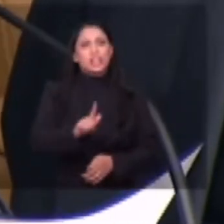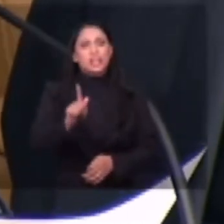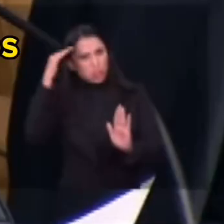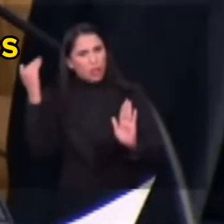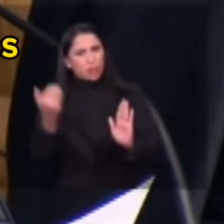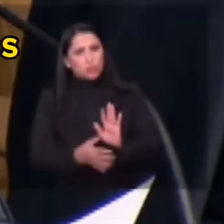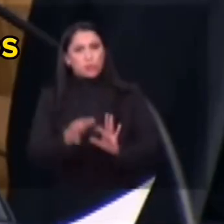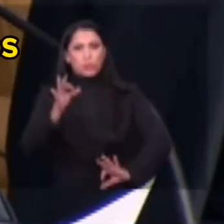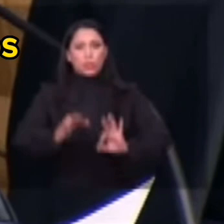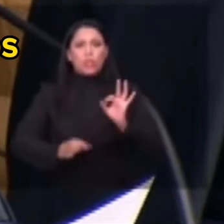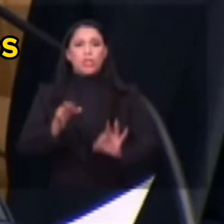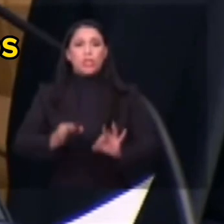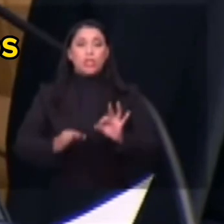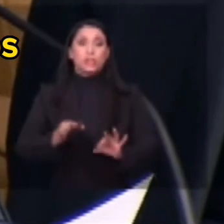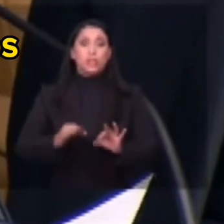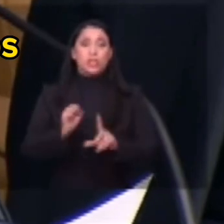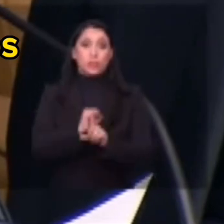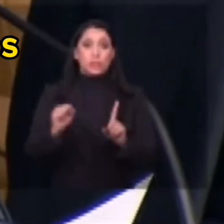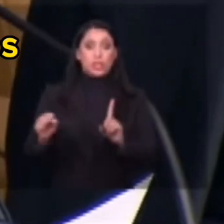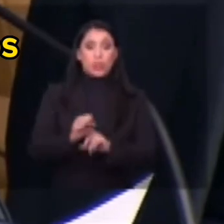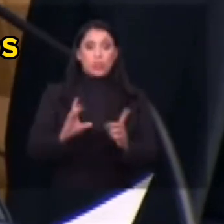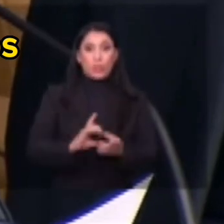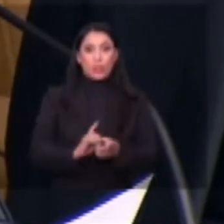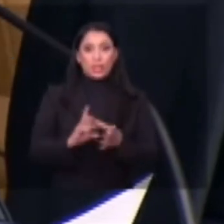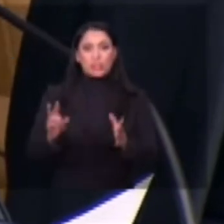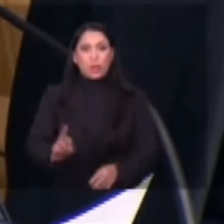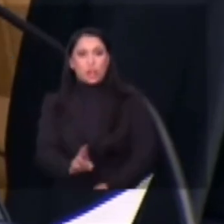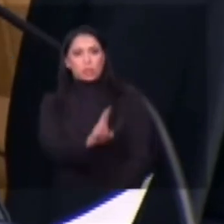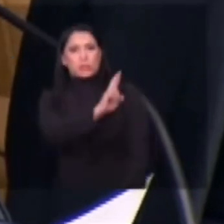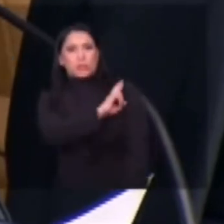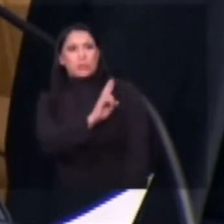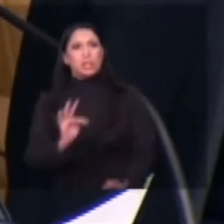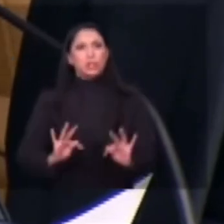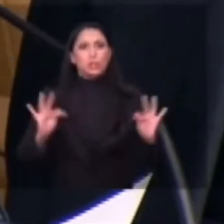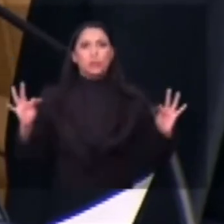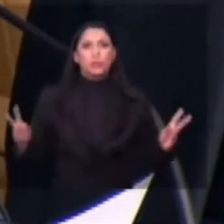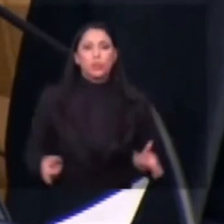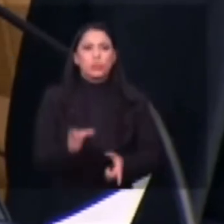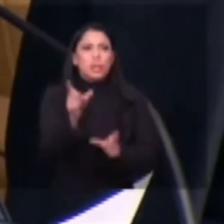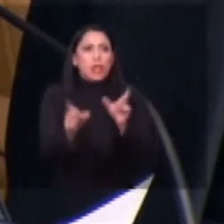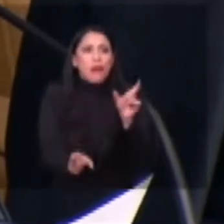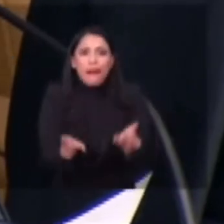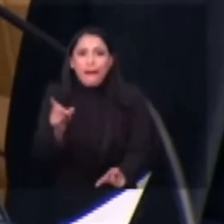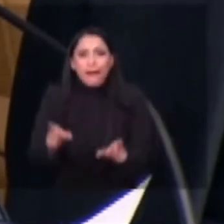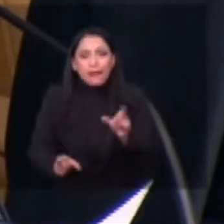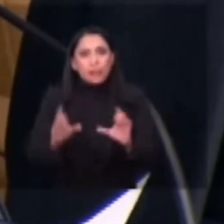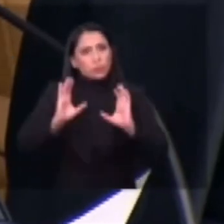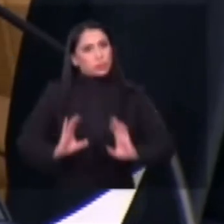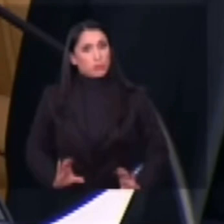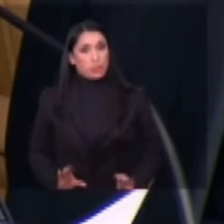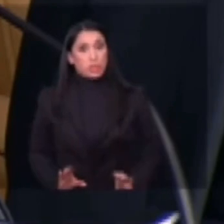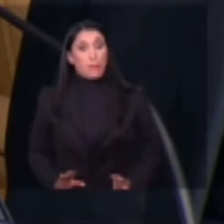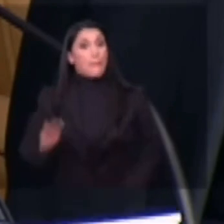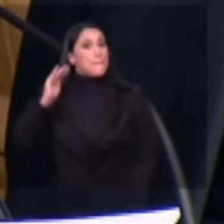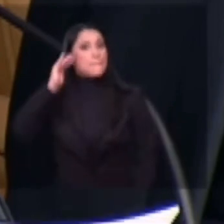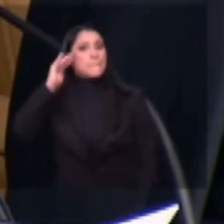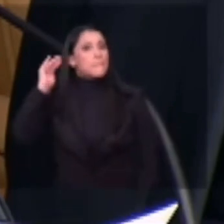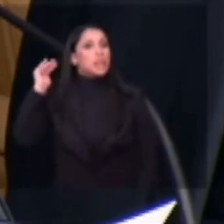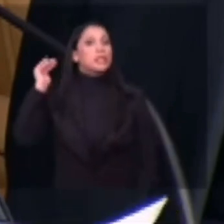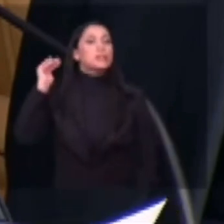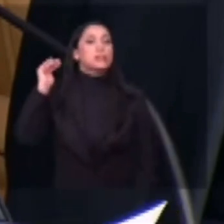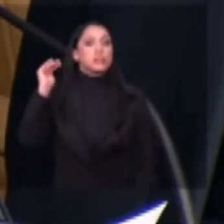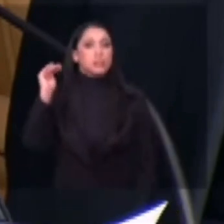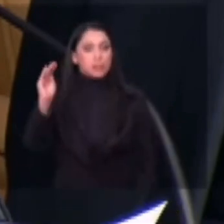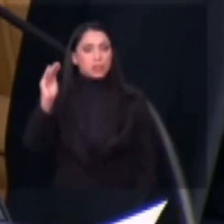Judiciário. A democracia é a responsabilidade de todos e de cada um dos cidadãos, mas, principalmente,